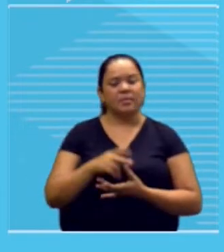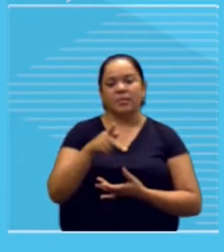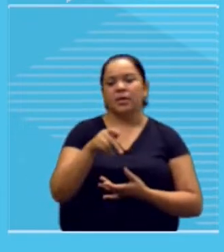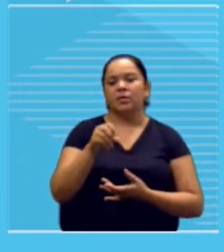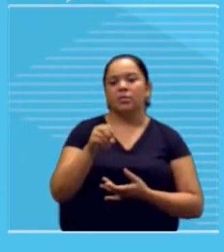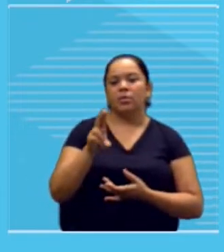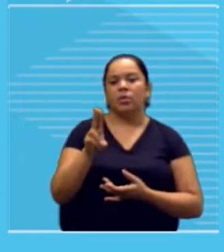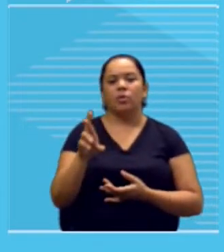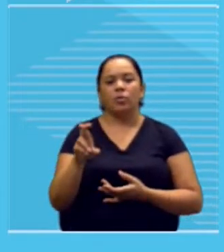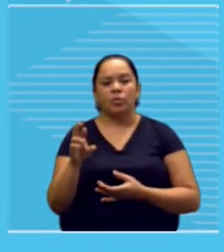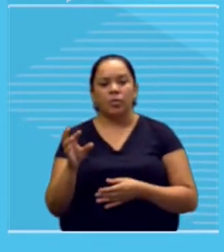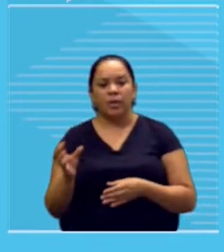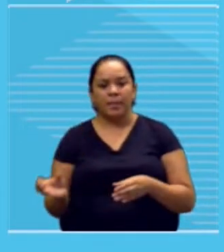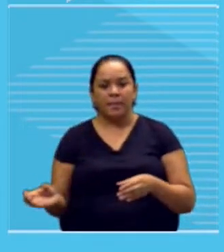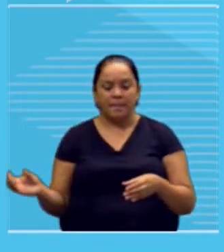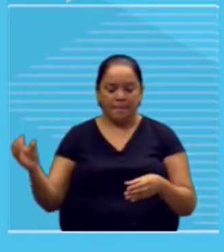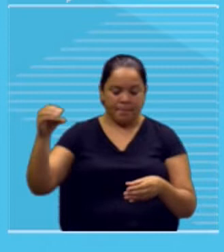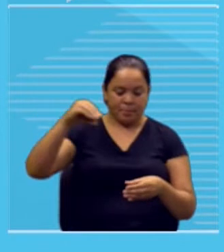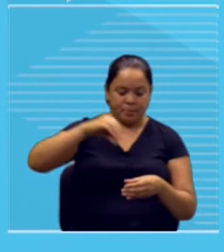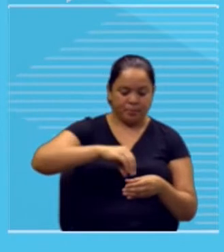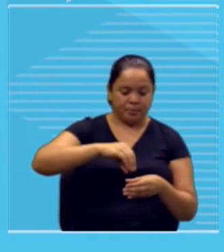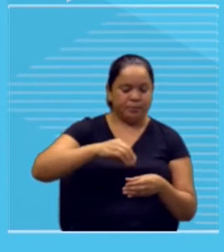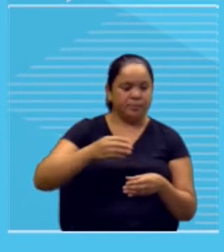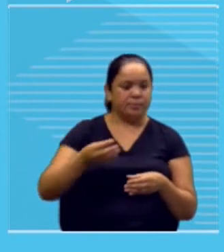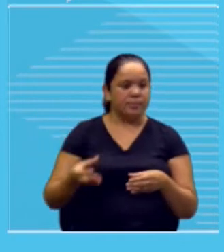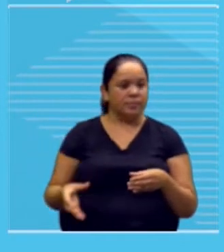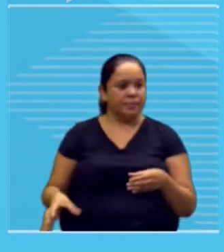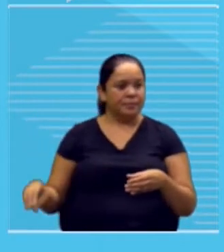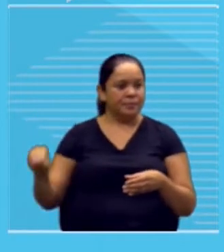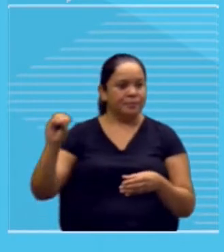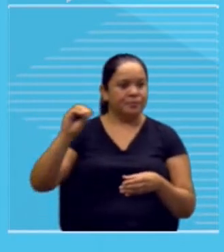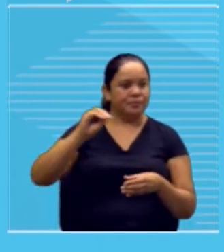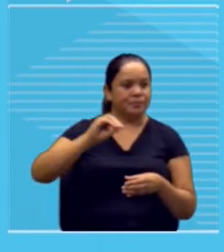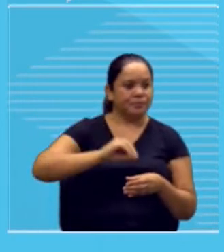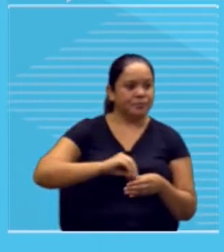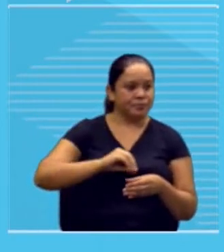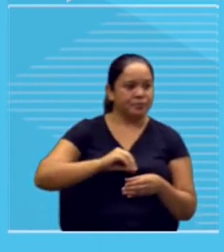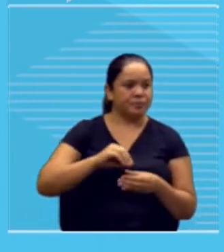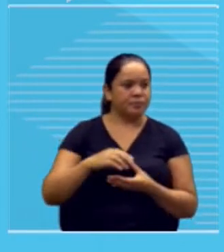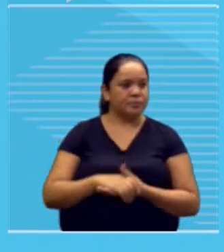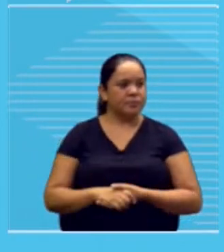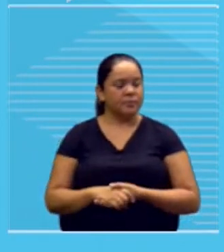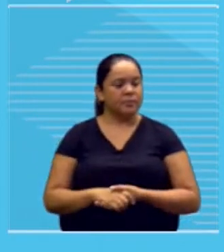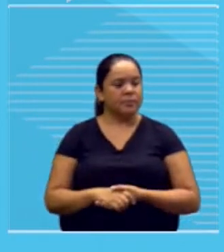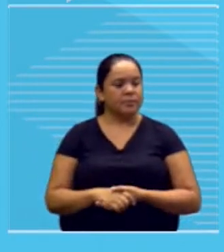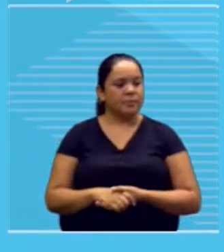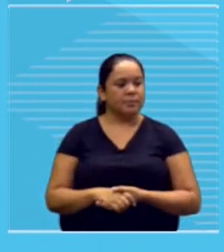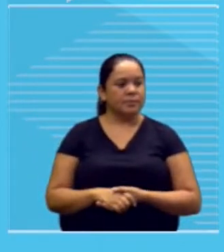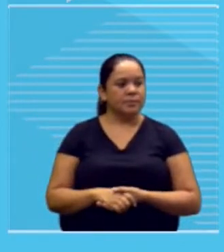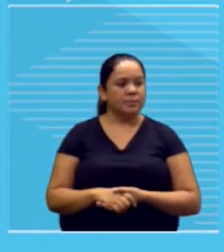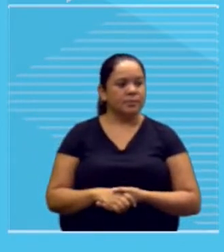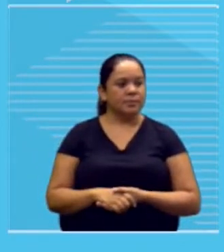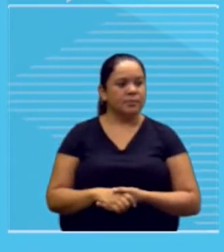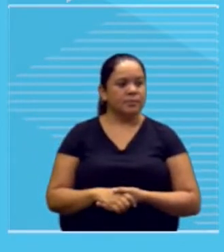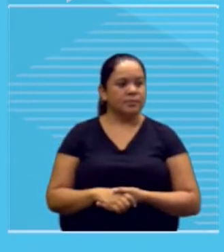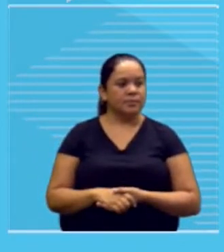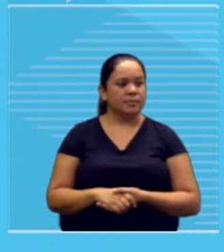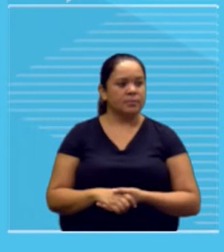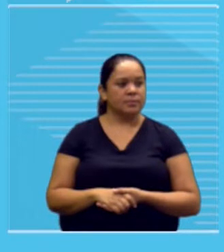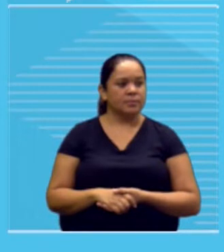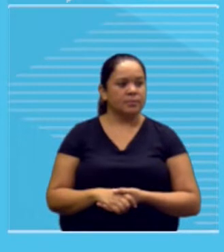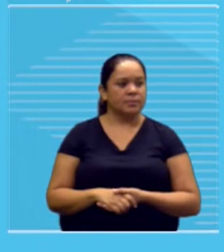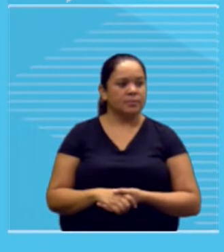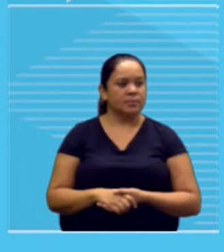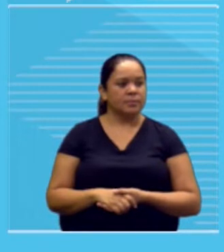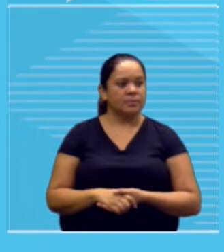é colocar gente olha coloque dentro da no caso aqui eu tenho o dressing no